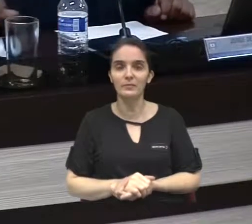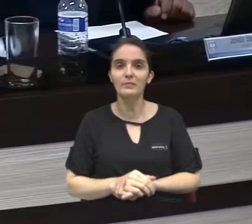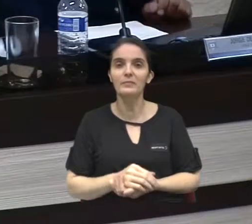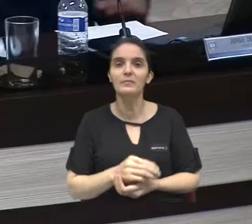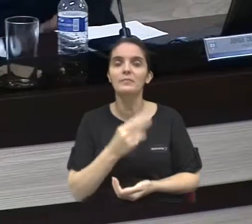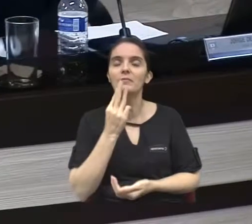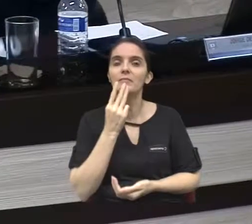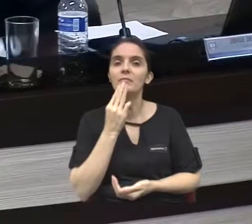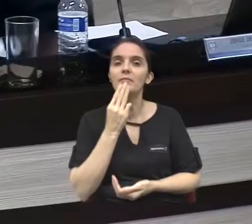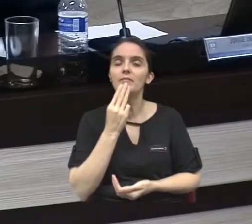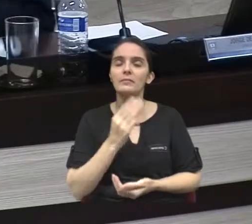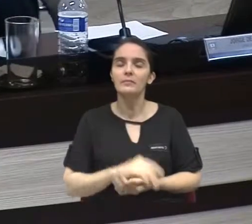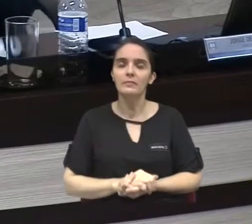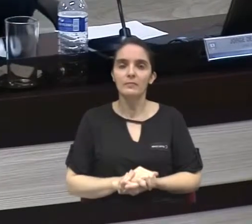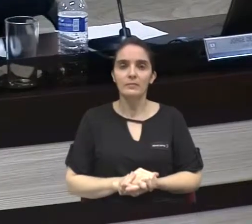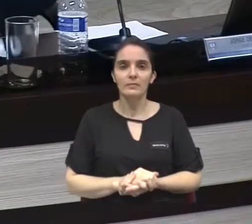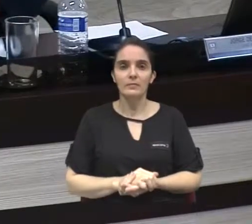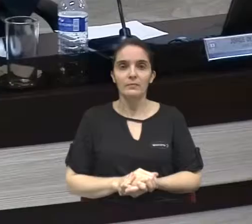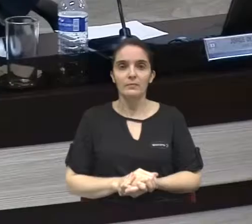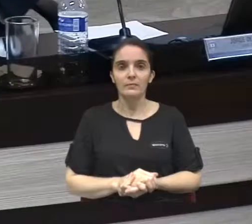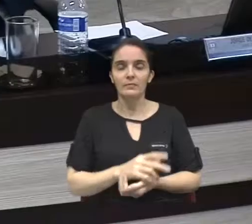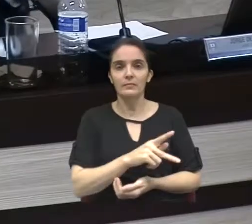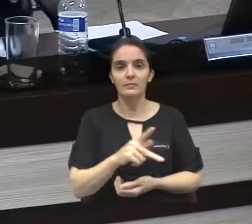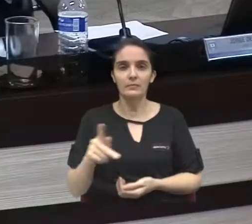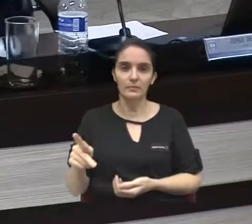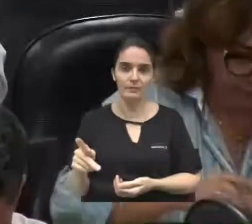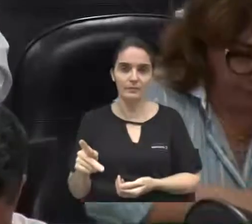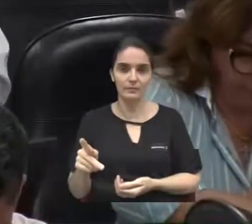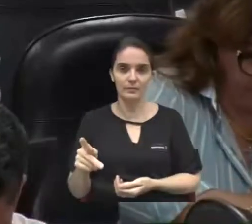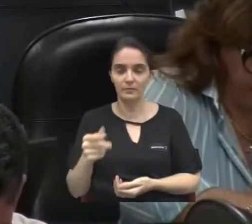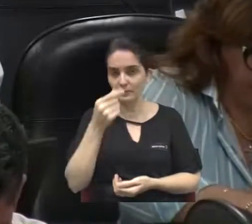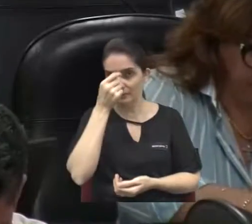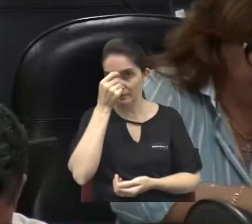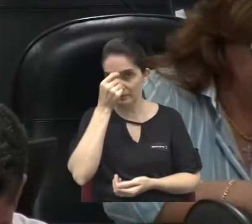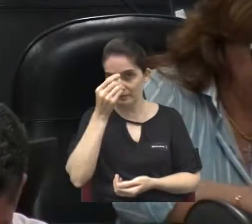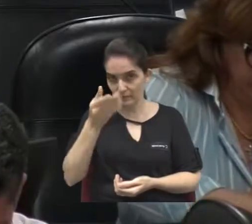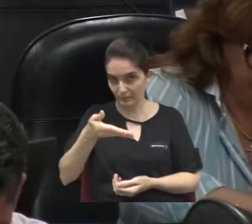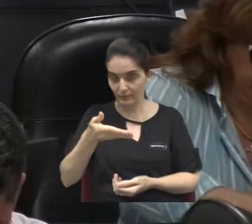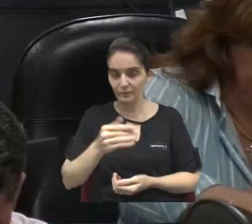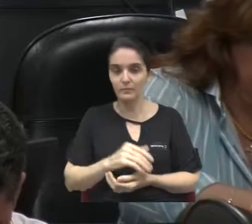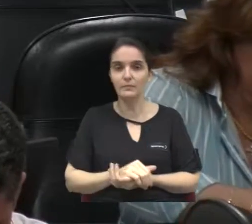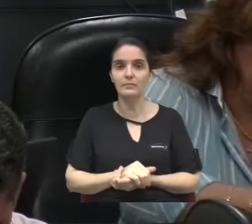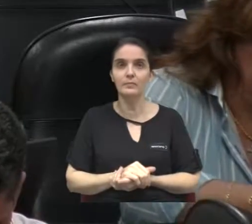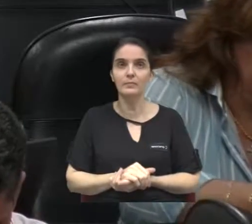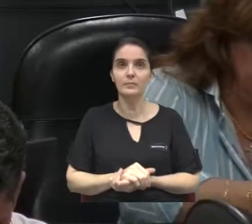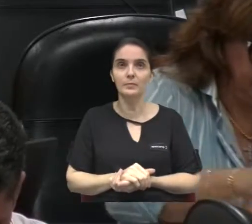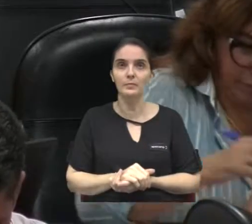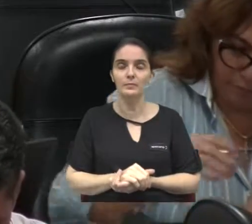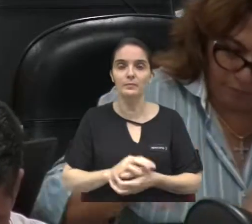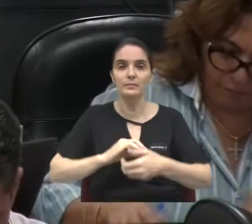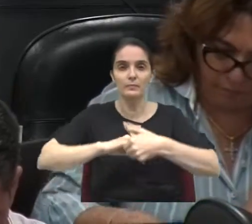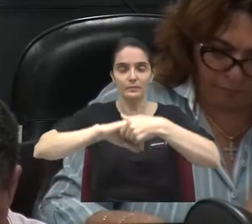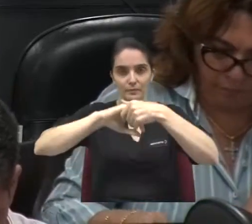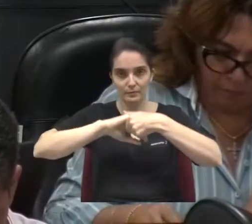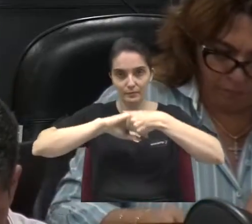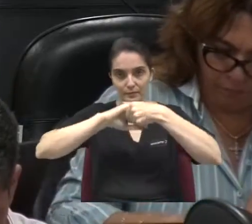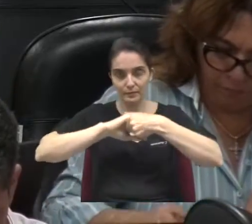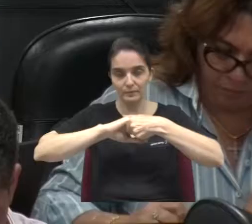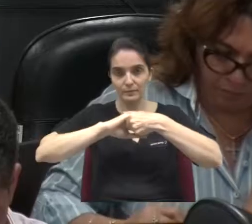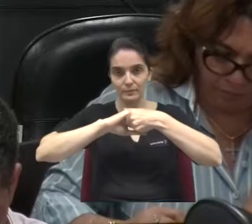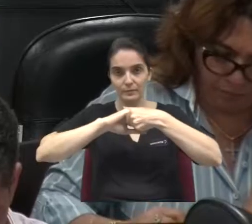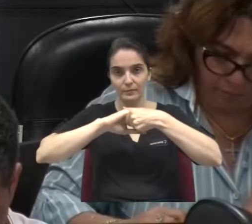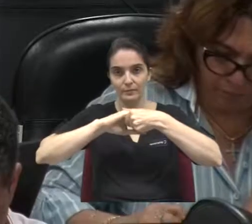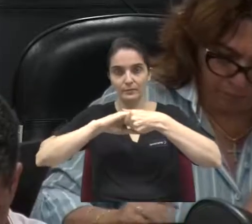Luzia. Senhor presidente, exercício Jorge Freitas, me levanto para parabenizar o vereador Lemão da